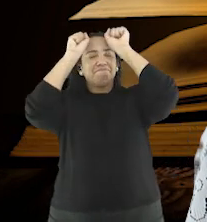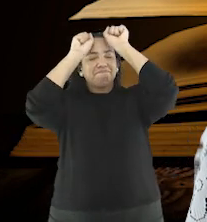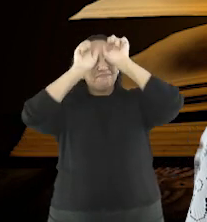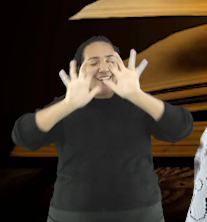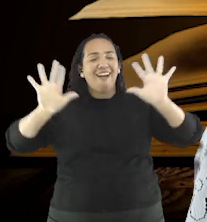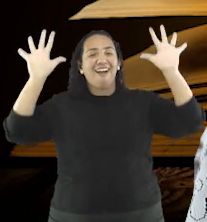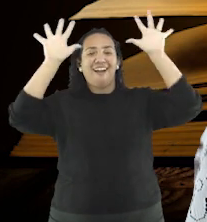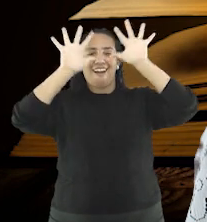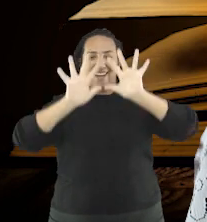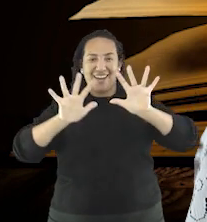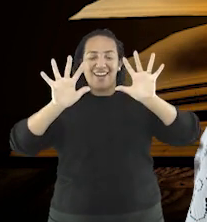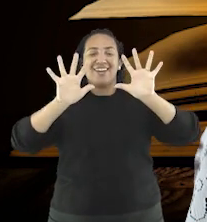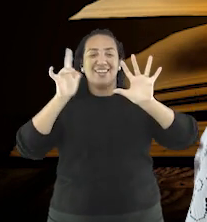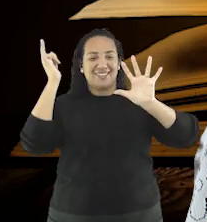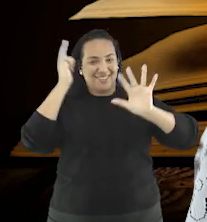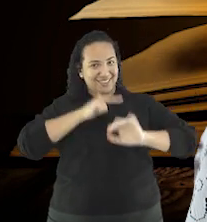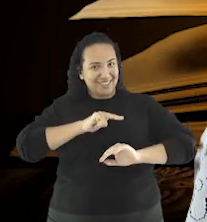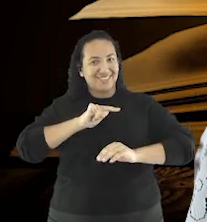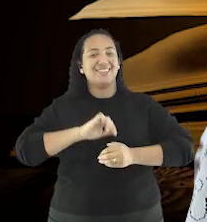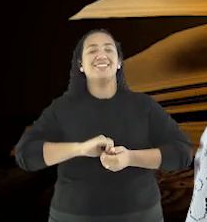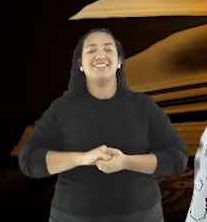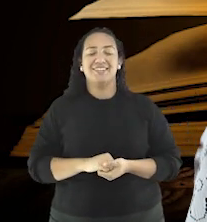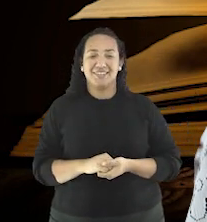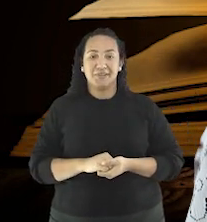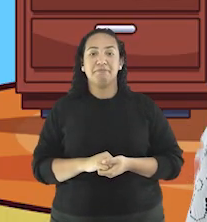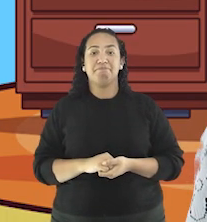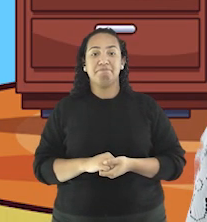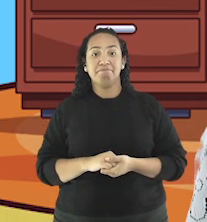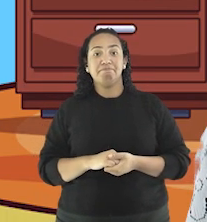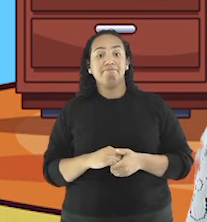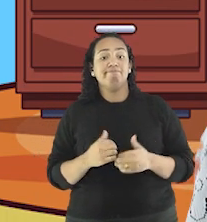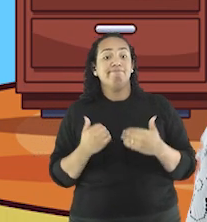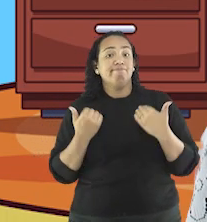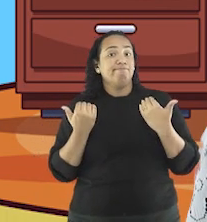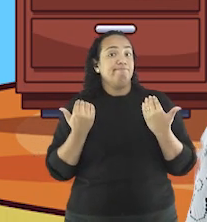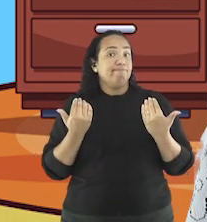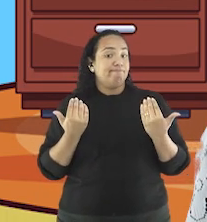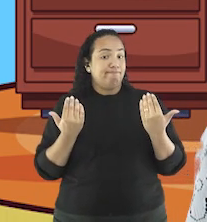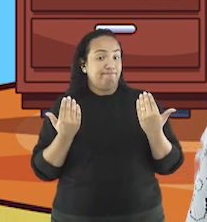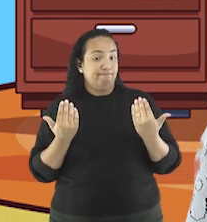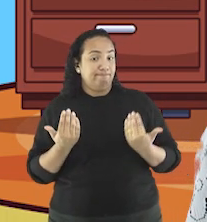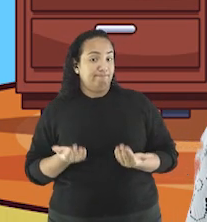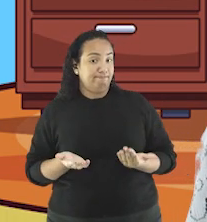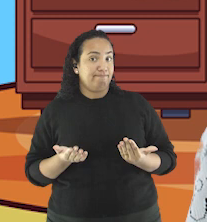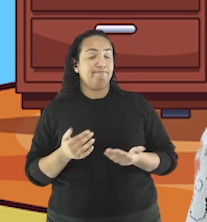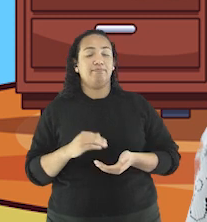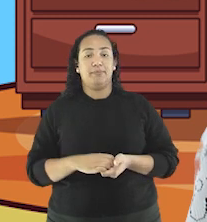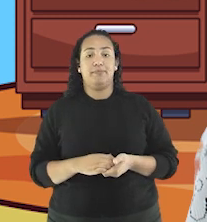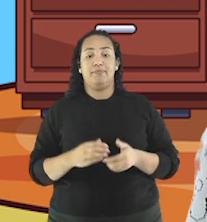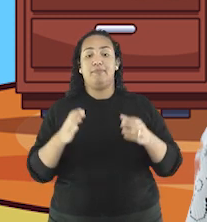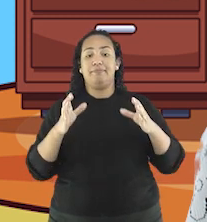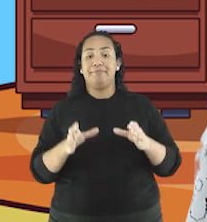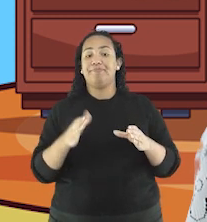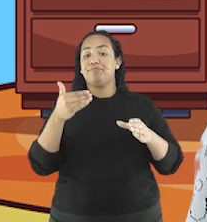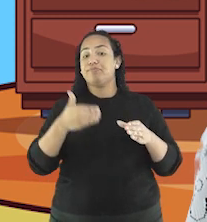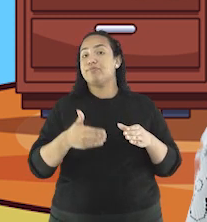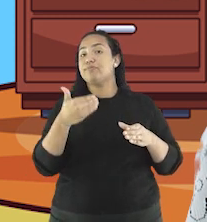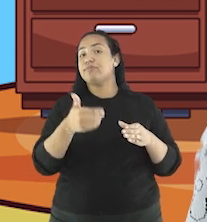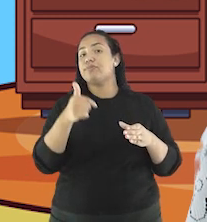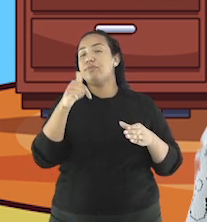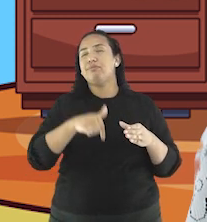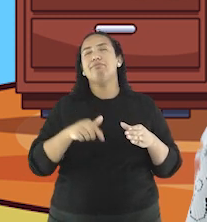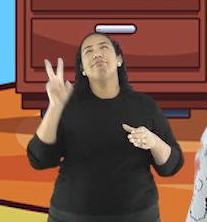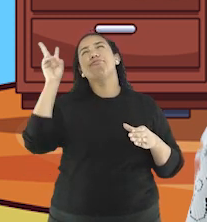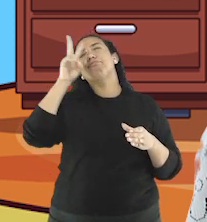nas páginas dos livros sem sair do lugar. Bem, a história que esse bolo